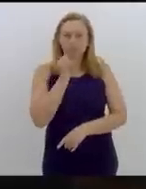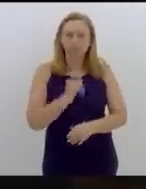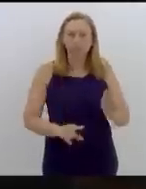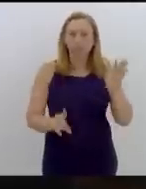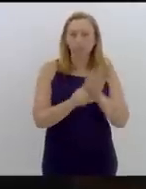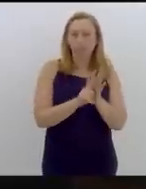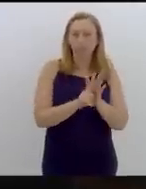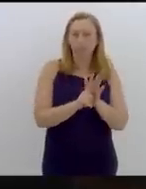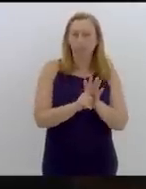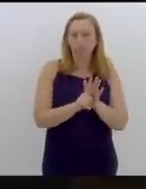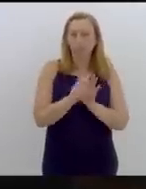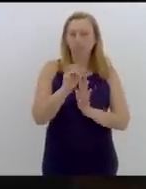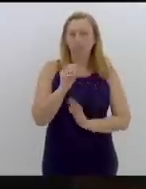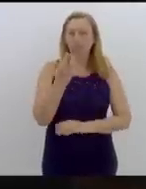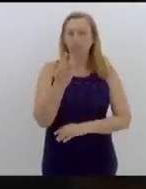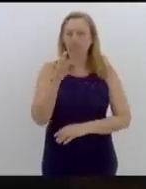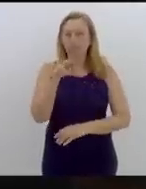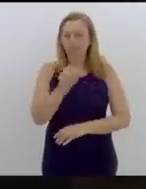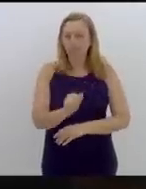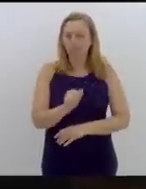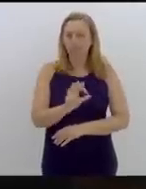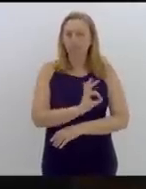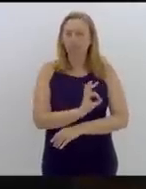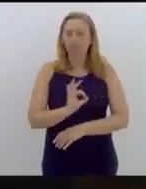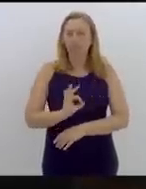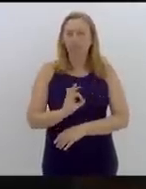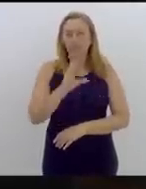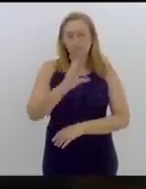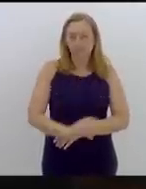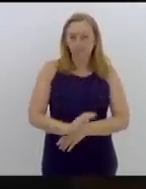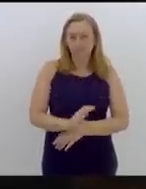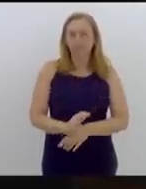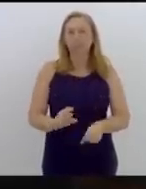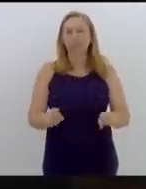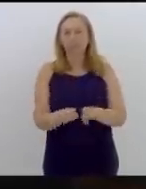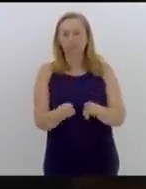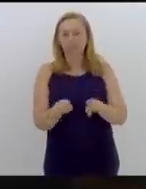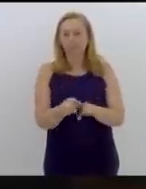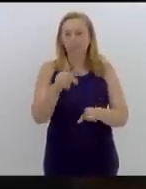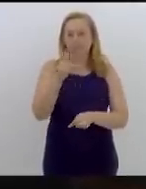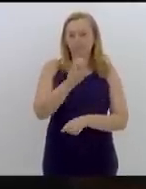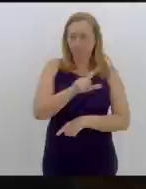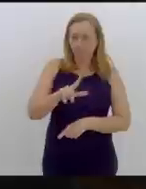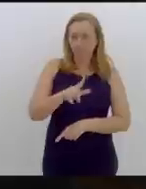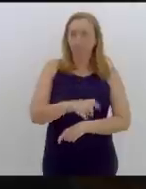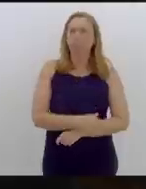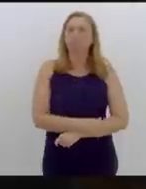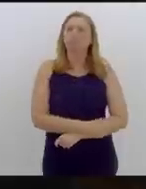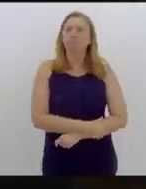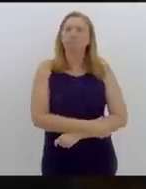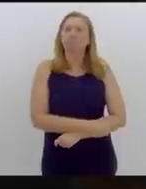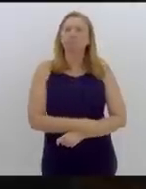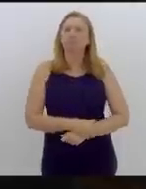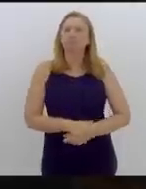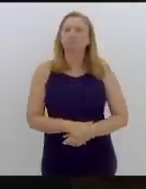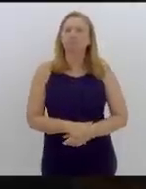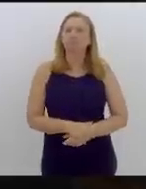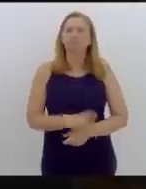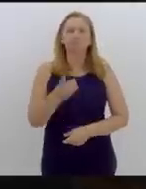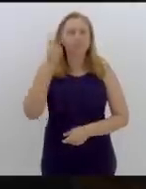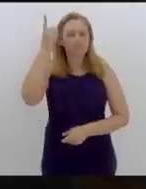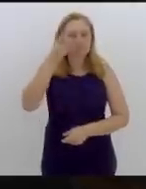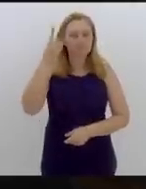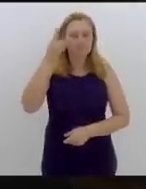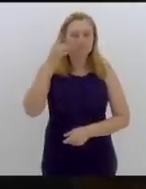Polícia Civil e também relator da Lei Orgânica da Polícia penal mas sobretudo da Polícia Civil o deputado